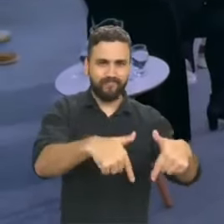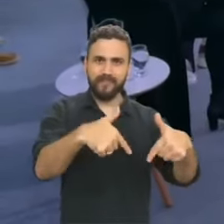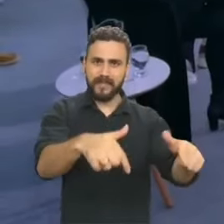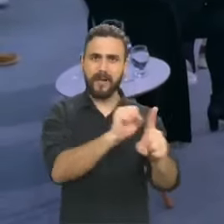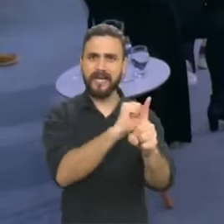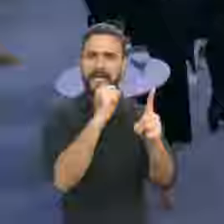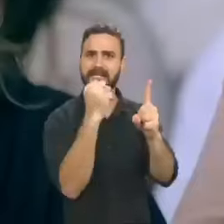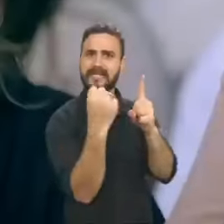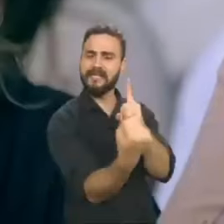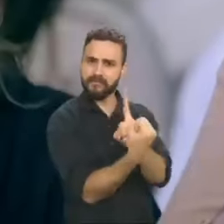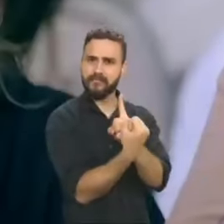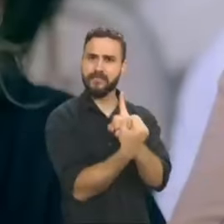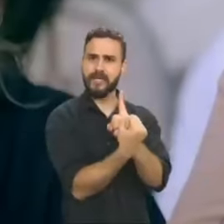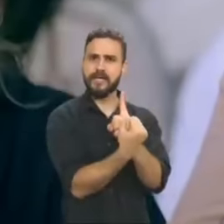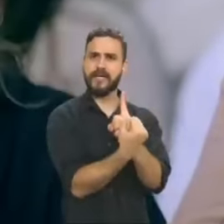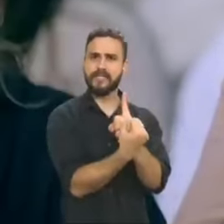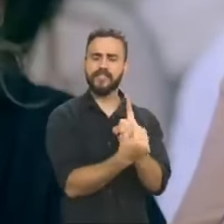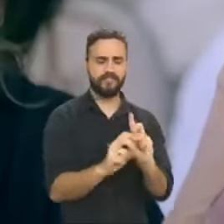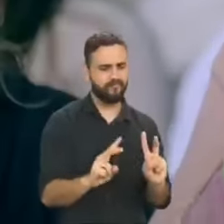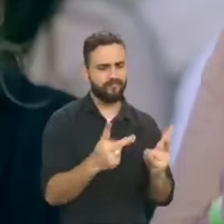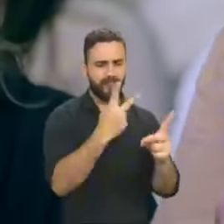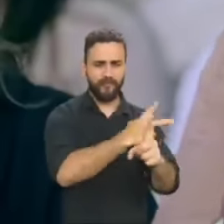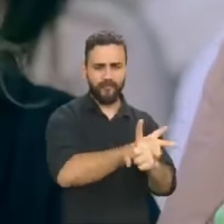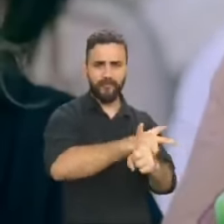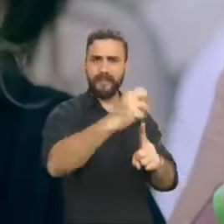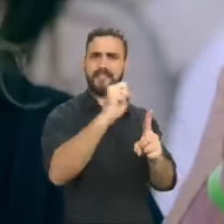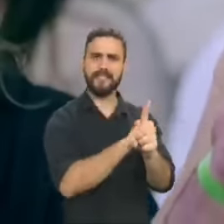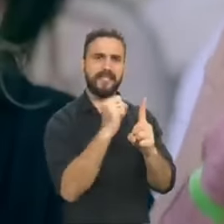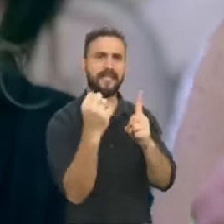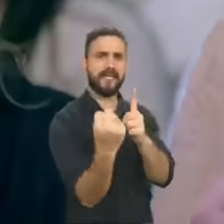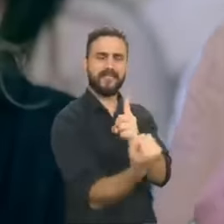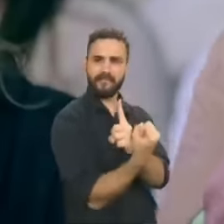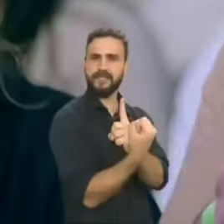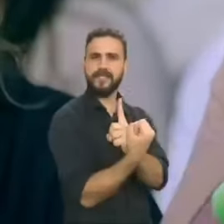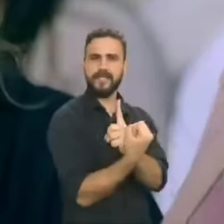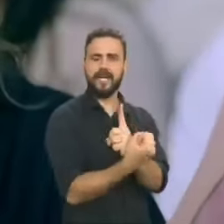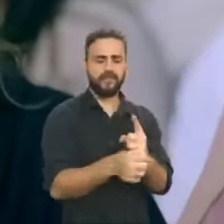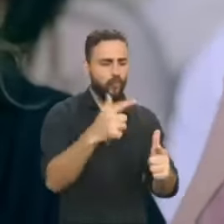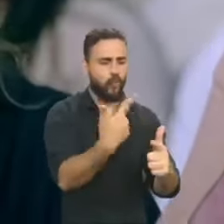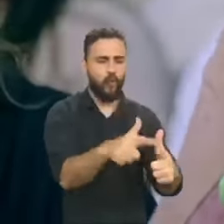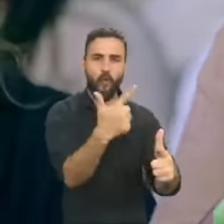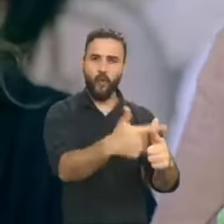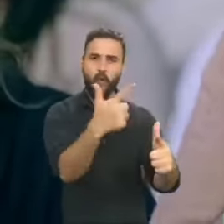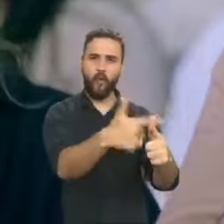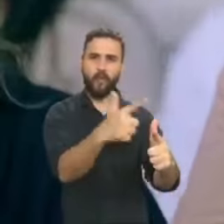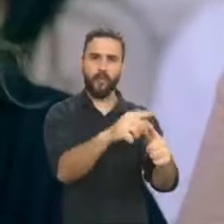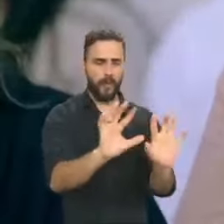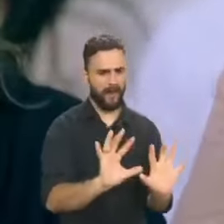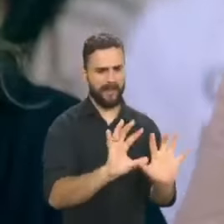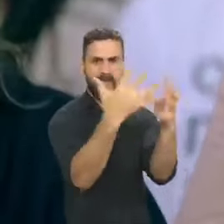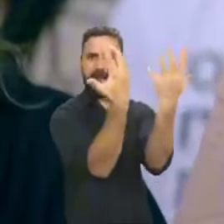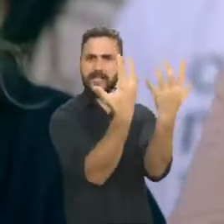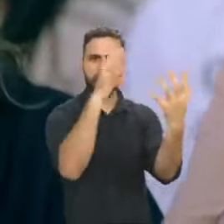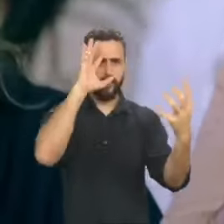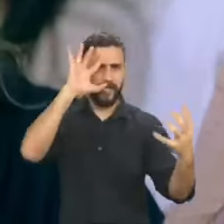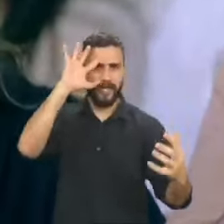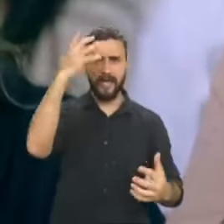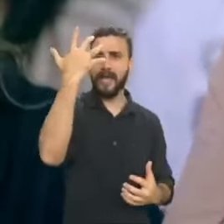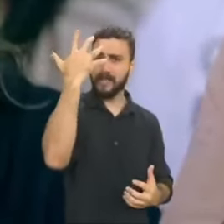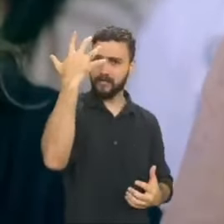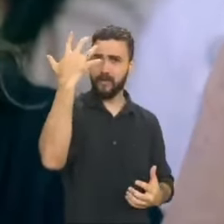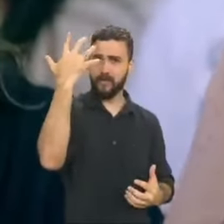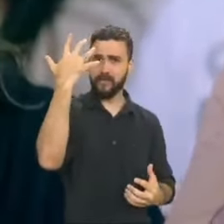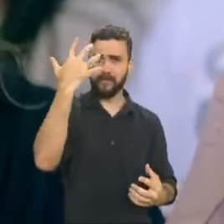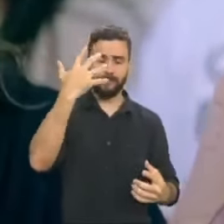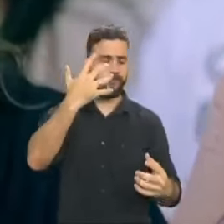Derrubar gigantes. Quando você derruba um gigante, um problema, você soluciona. Jesus falou sobre isso. Para